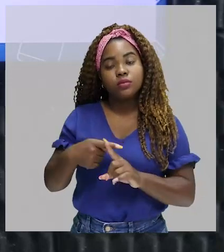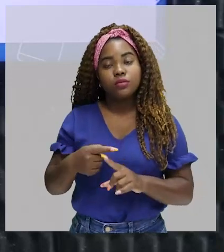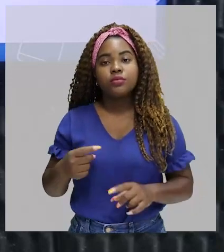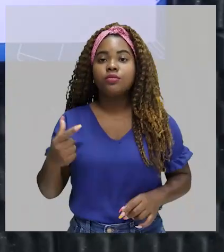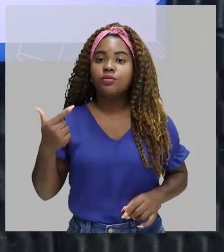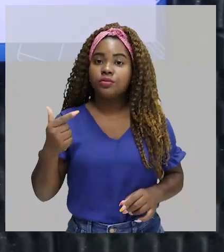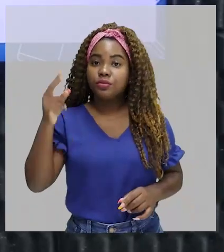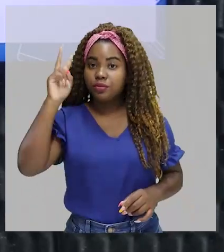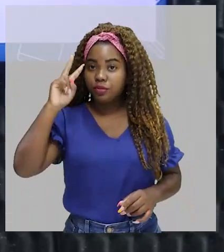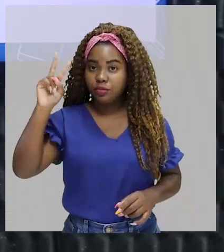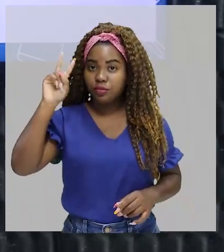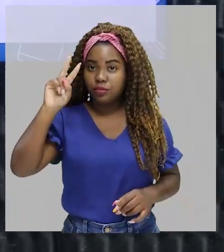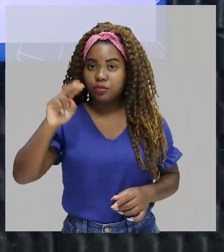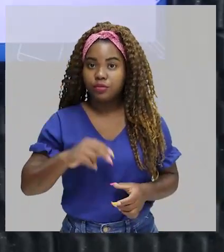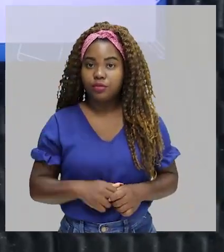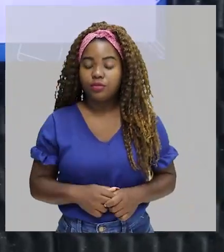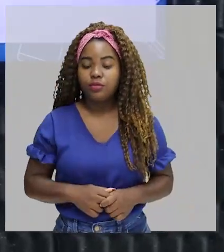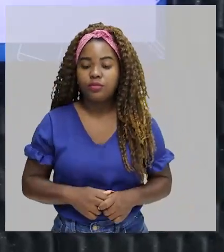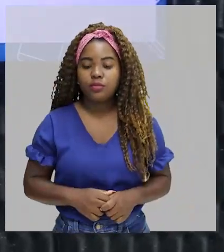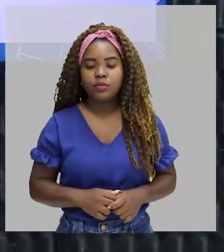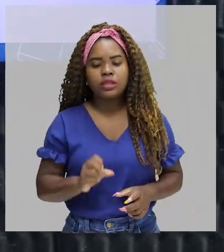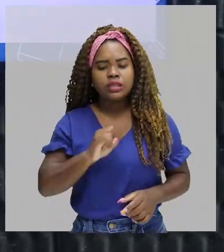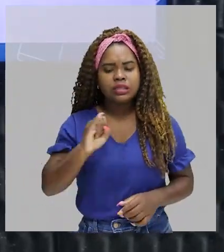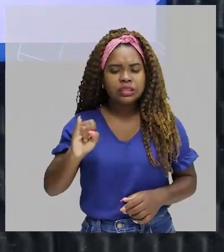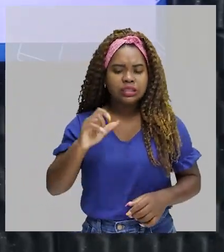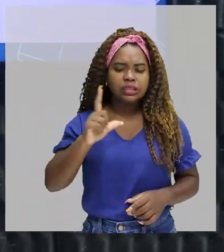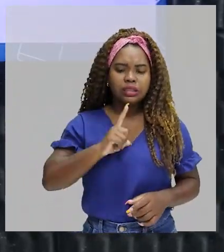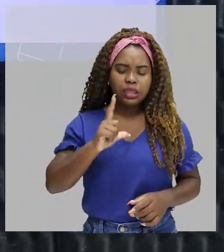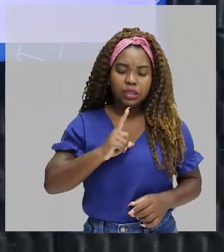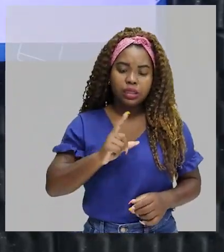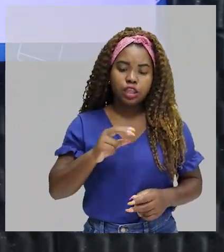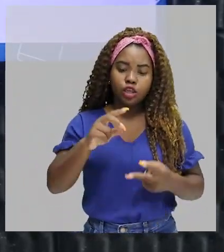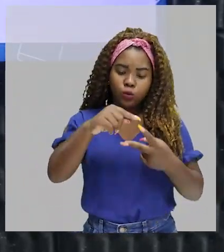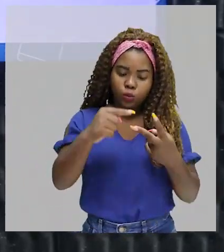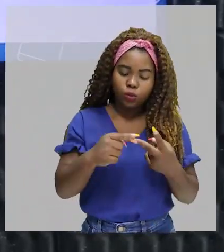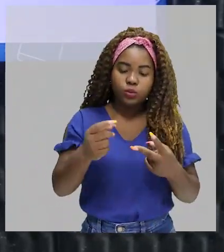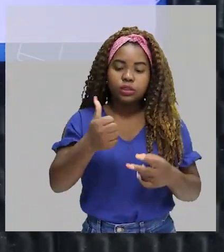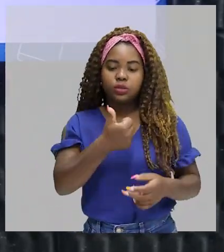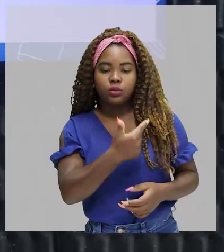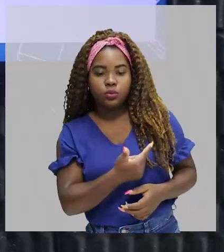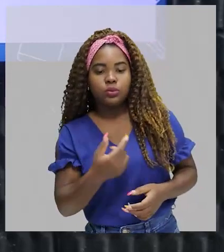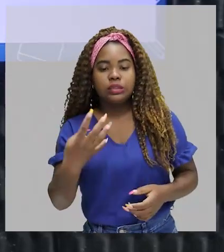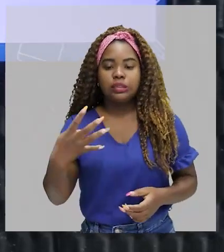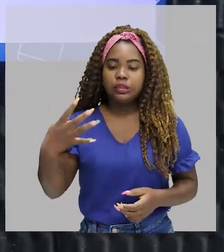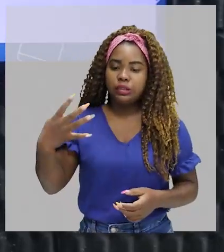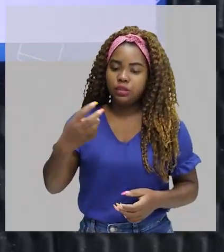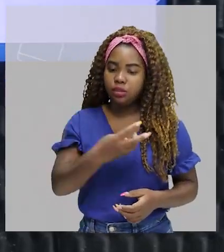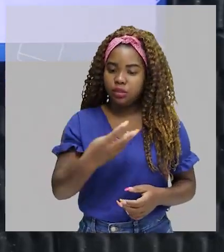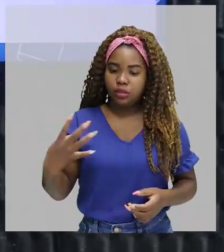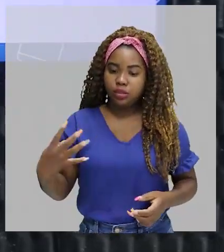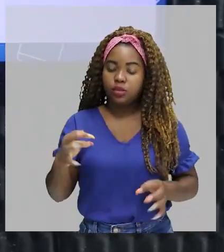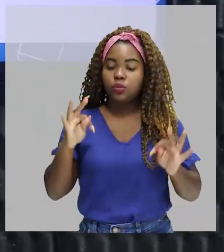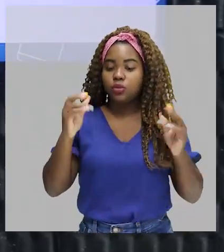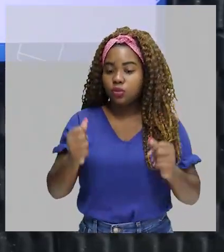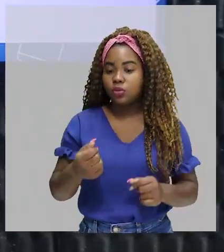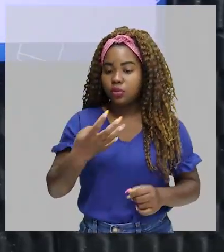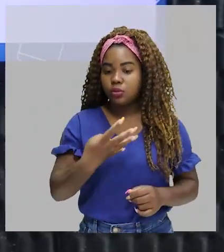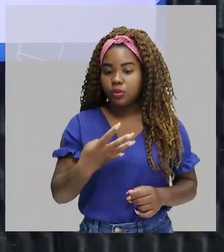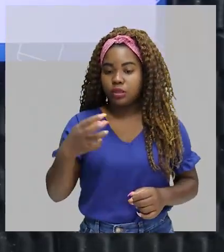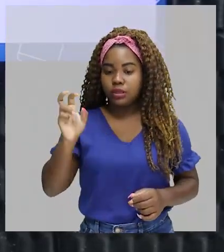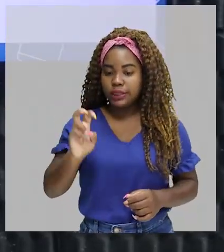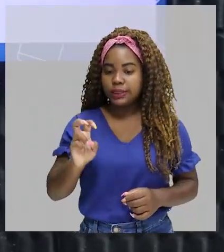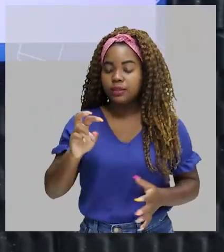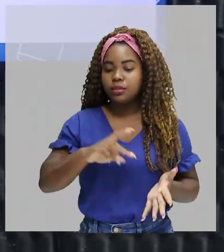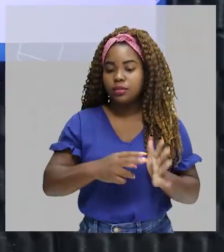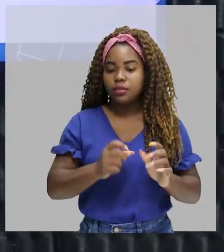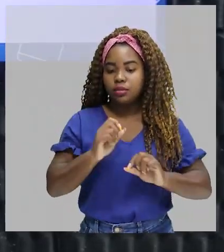Lembra disso? Ora, se eu já tenho dois termos, que é o 12 e o 34, e o total é 45, significa